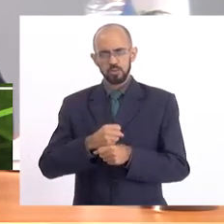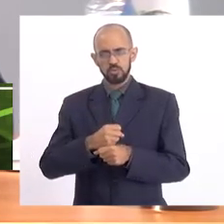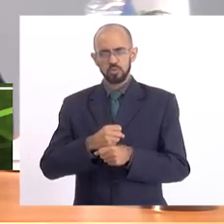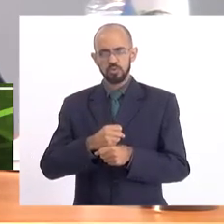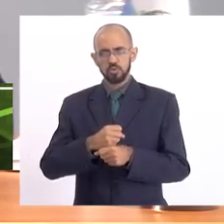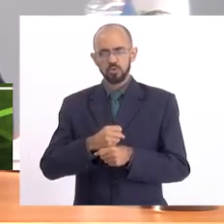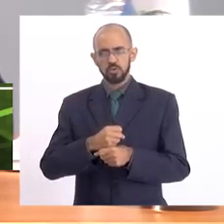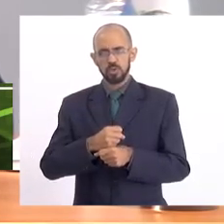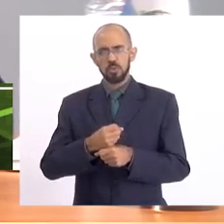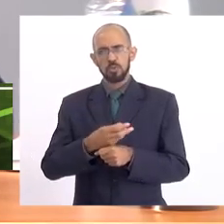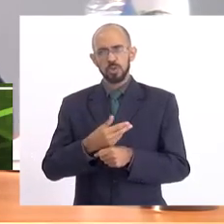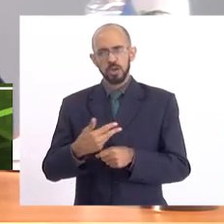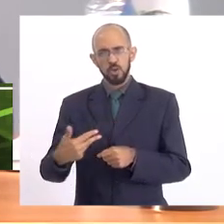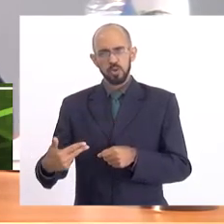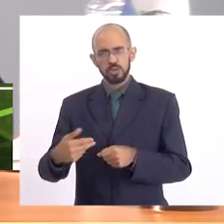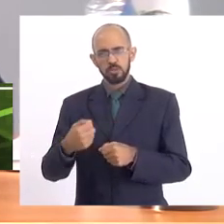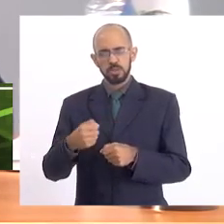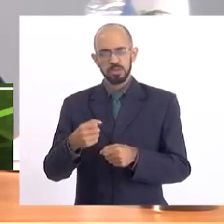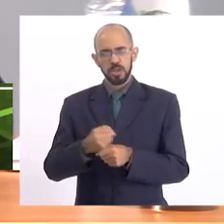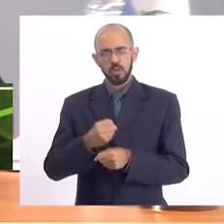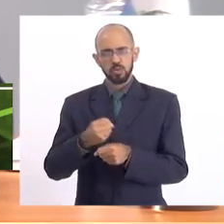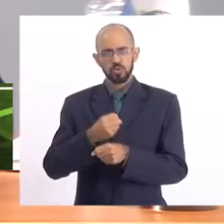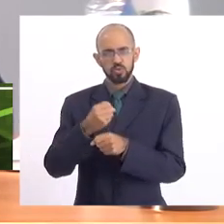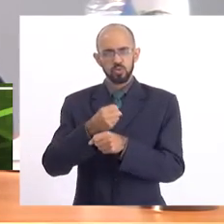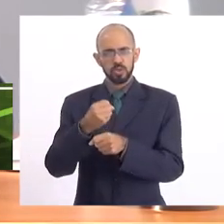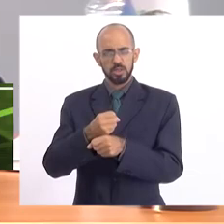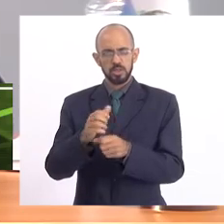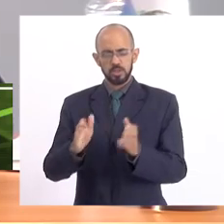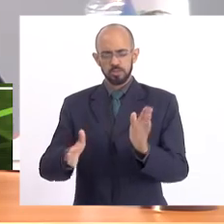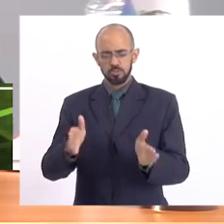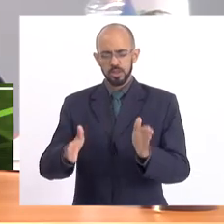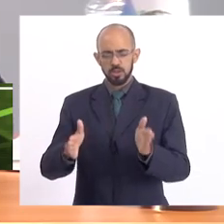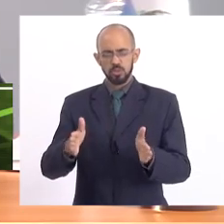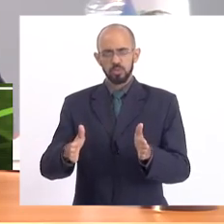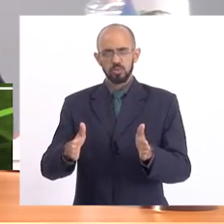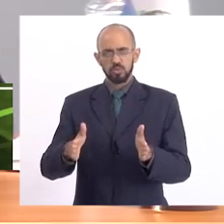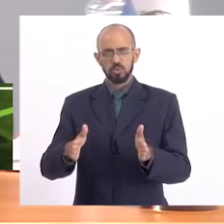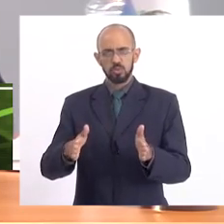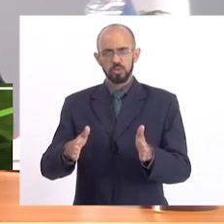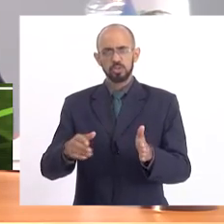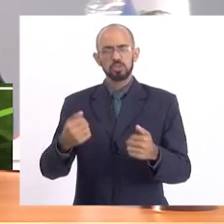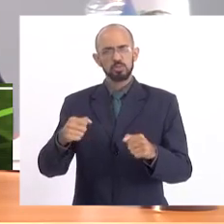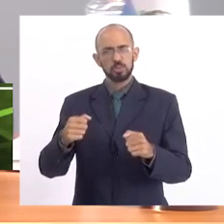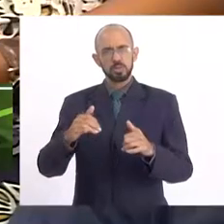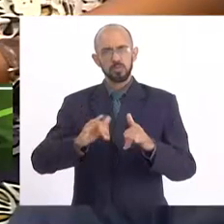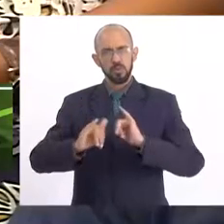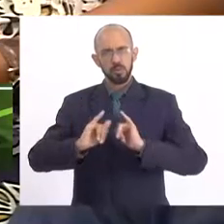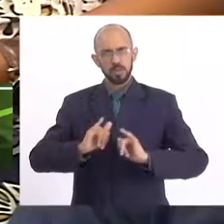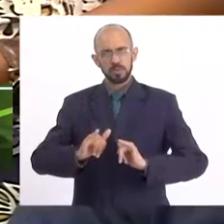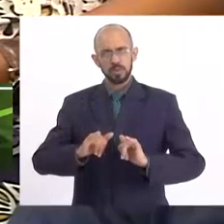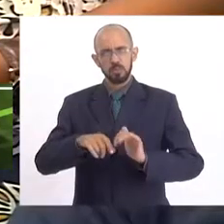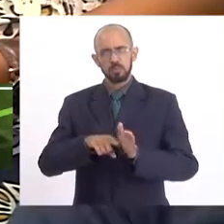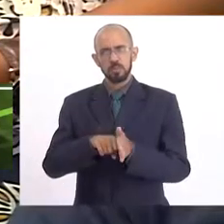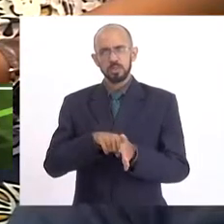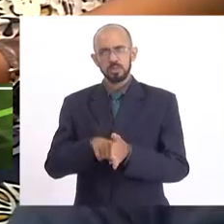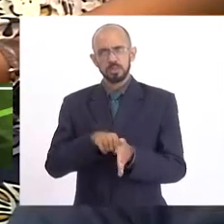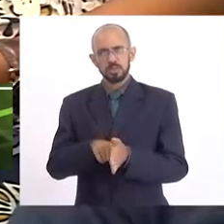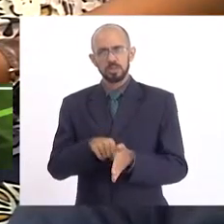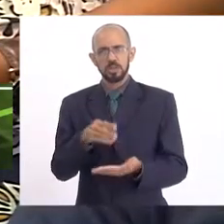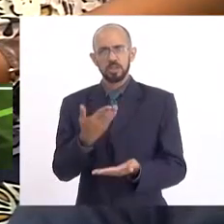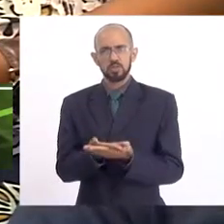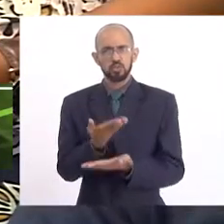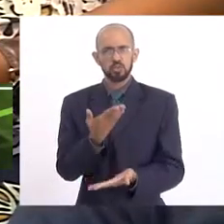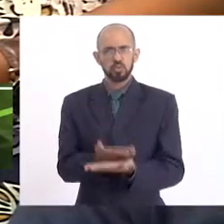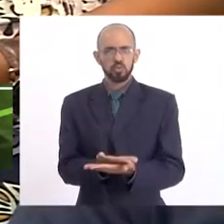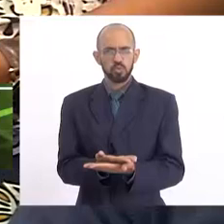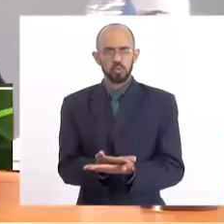muita coisa tem que ser construída ao longo desse período. E para isso a gente precisa de dados, a gente precisa de pesquisa, a gente precisa de estudo,